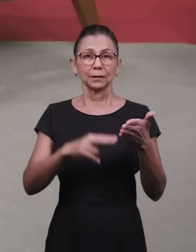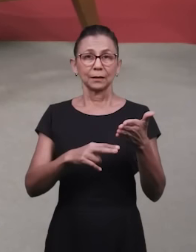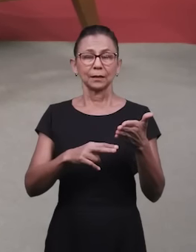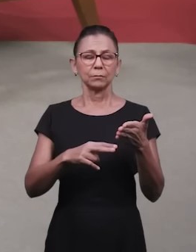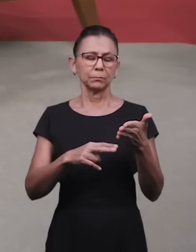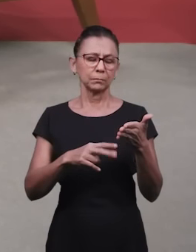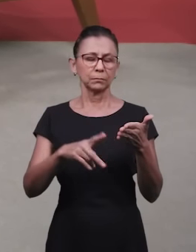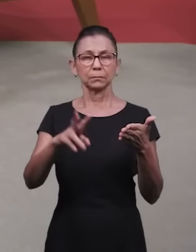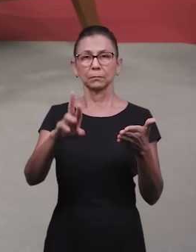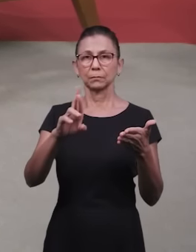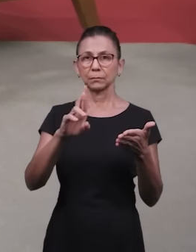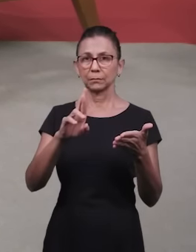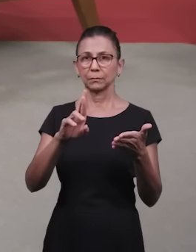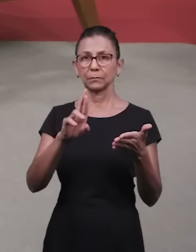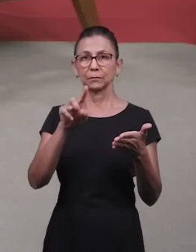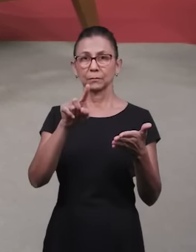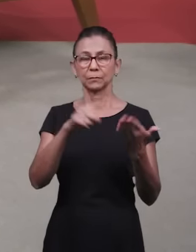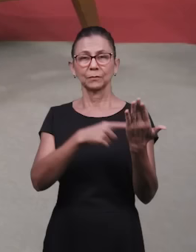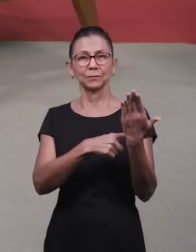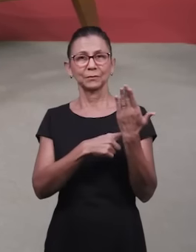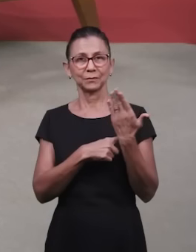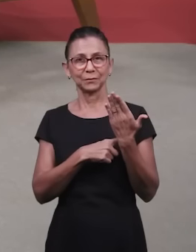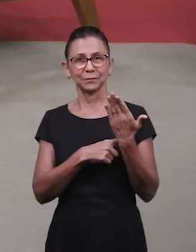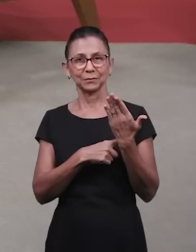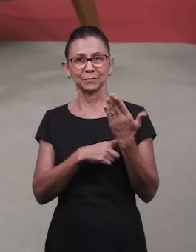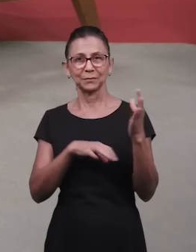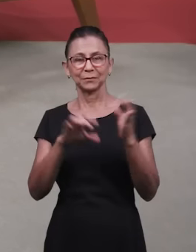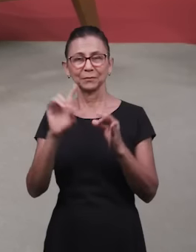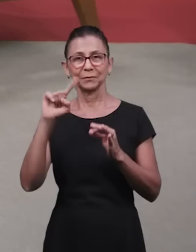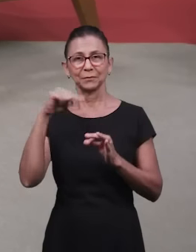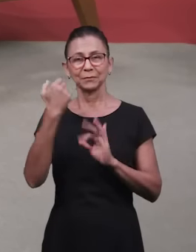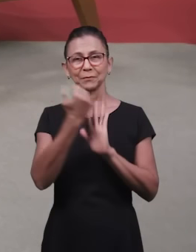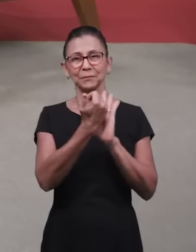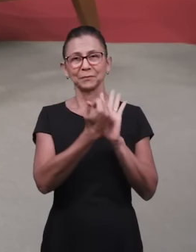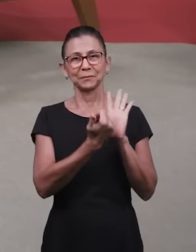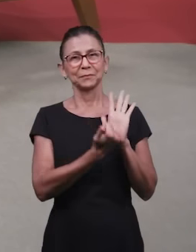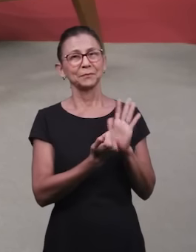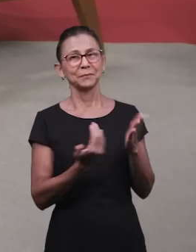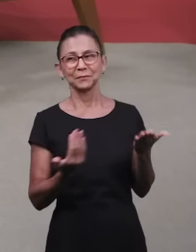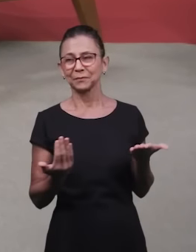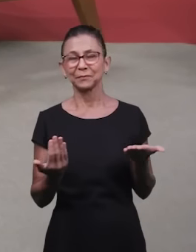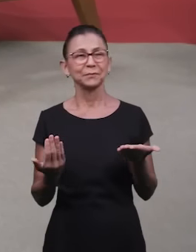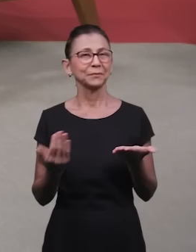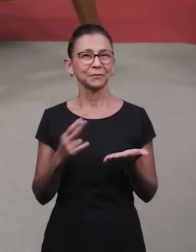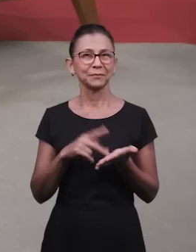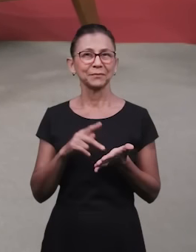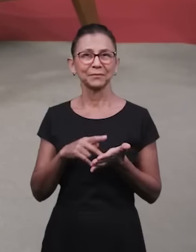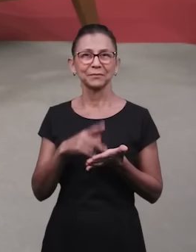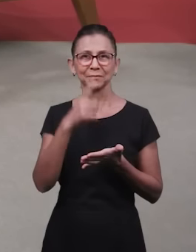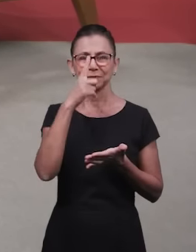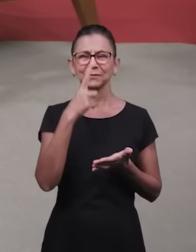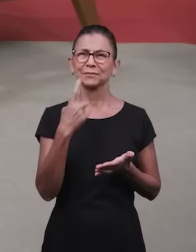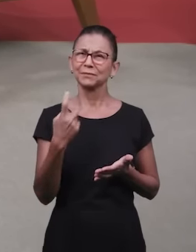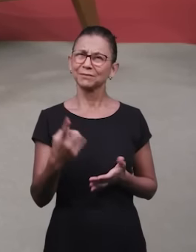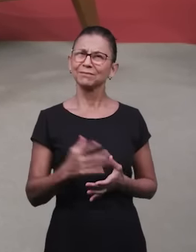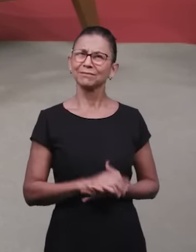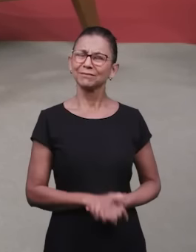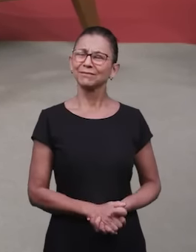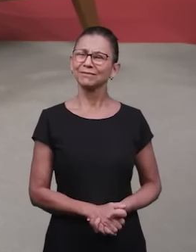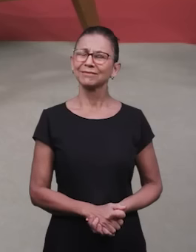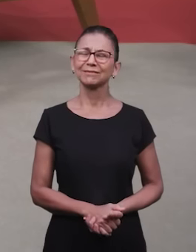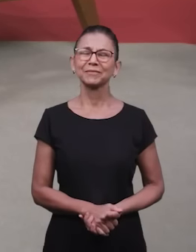responder essa questão, você nos ajuda a fazer a próxima edição desse quadro, né, Daniel? É uma participação muito interessante essa